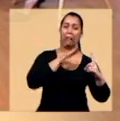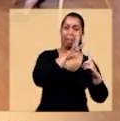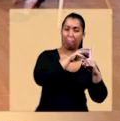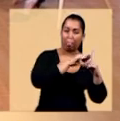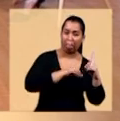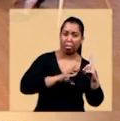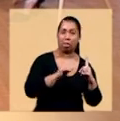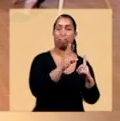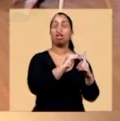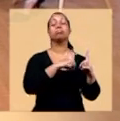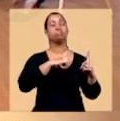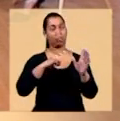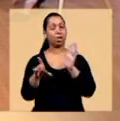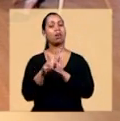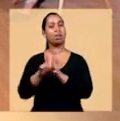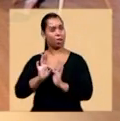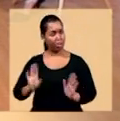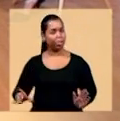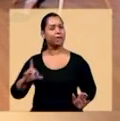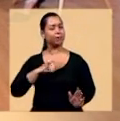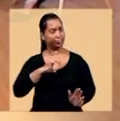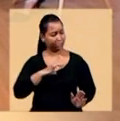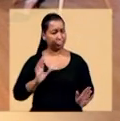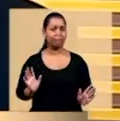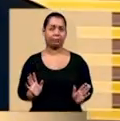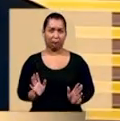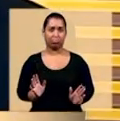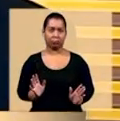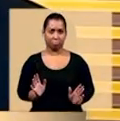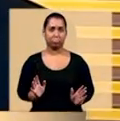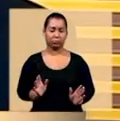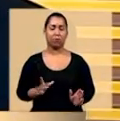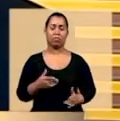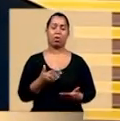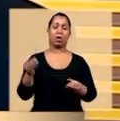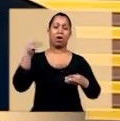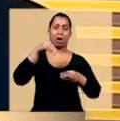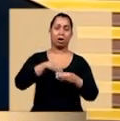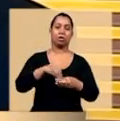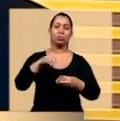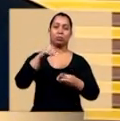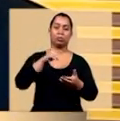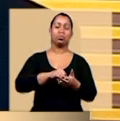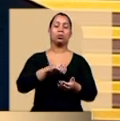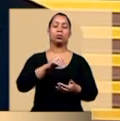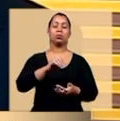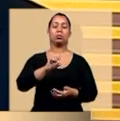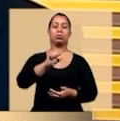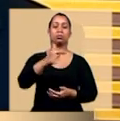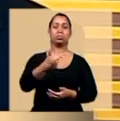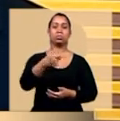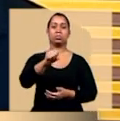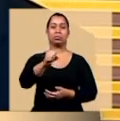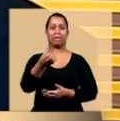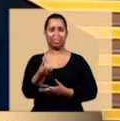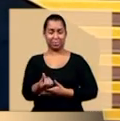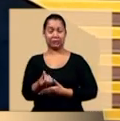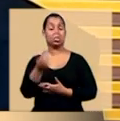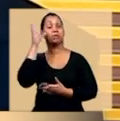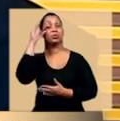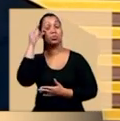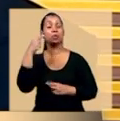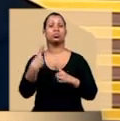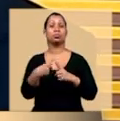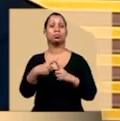específica já. Você tem previsão no Código Penal Brasileiro, foi introduzido o artigo 216-A, e é curioso porque o